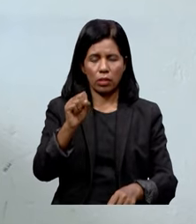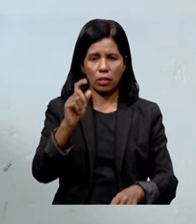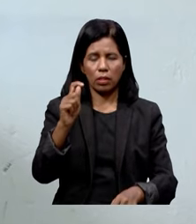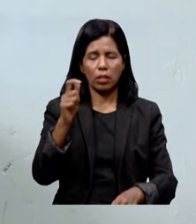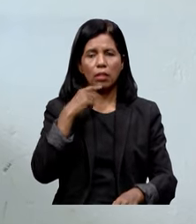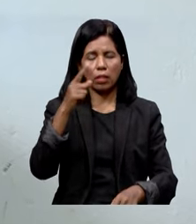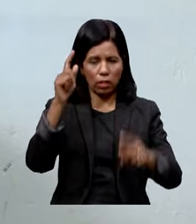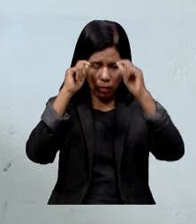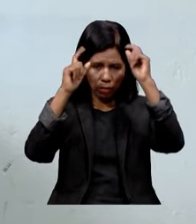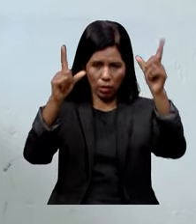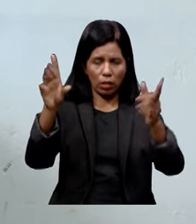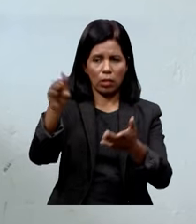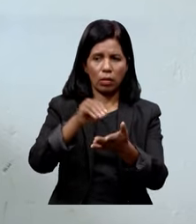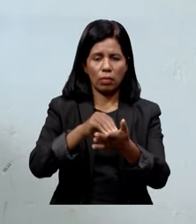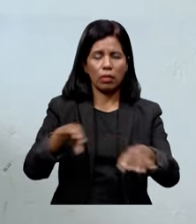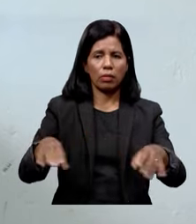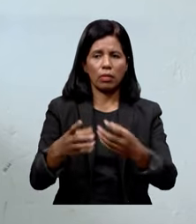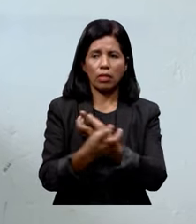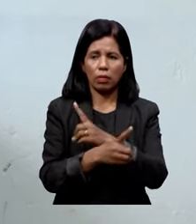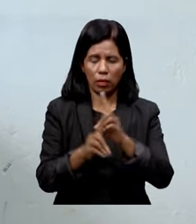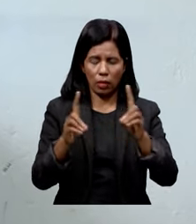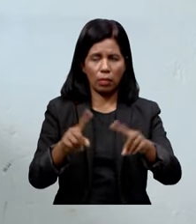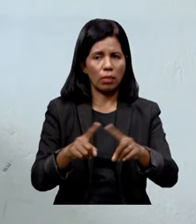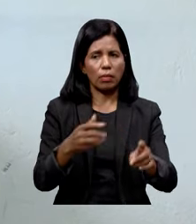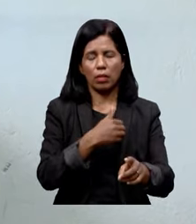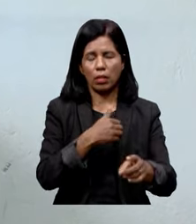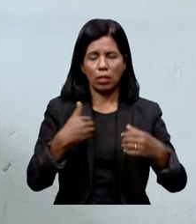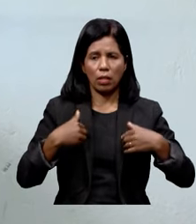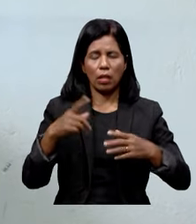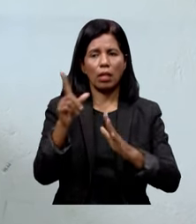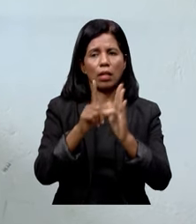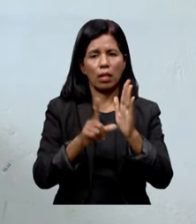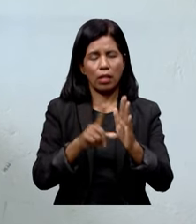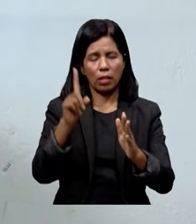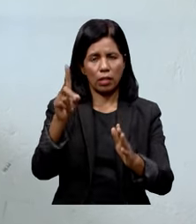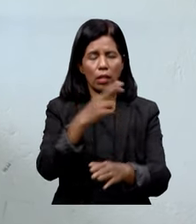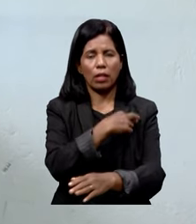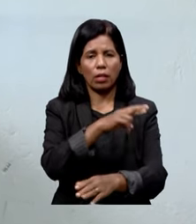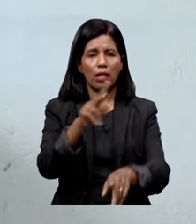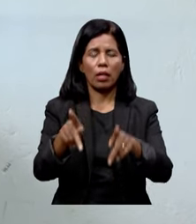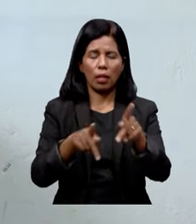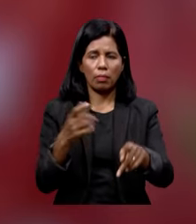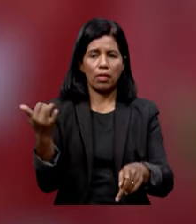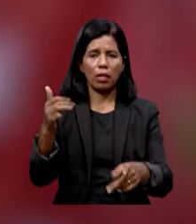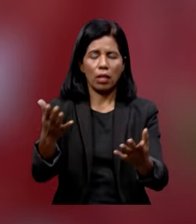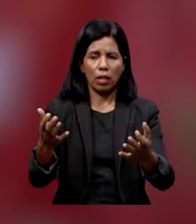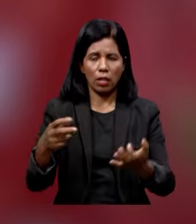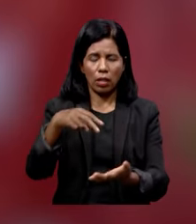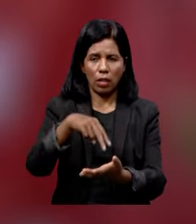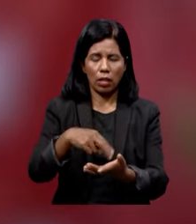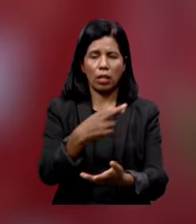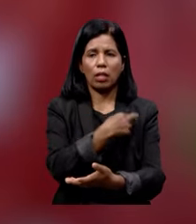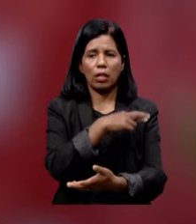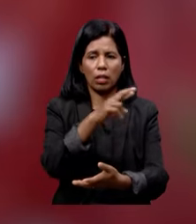Chateten, Timor-Leste adopta sistema democracia, mas be se dá o que lei ida ou de regula e mahirak ne be a caracari